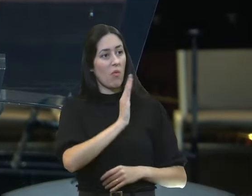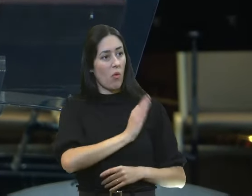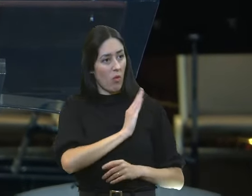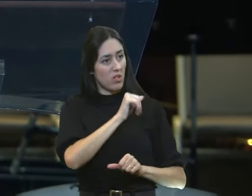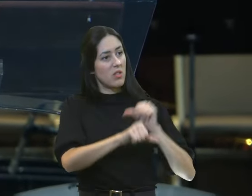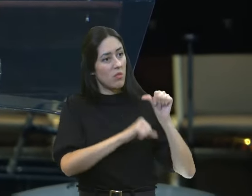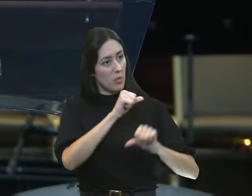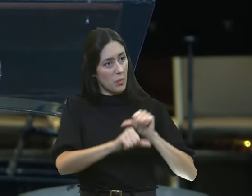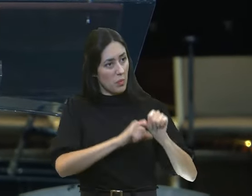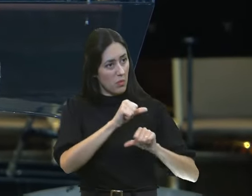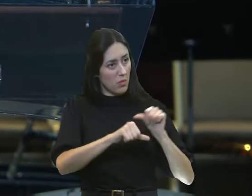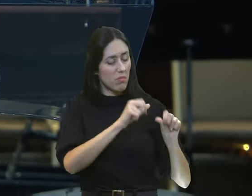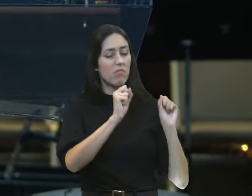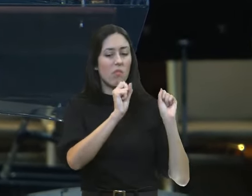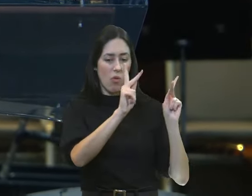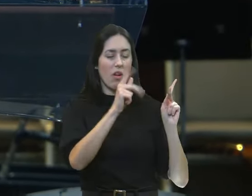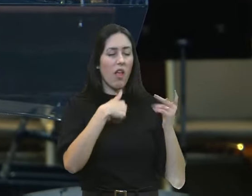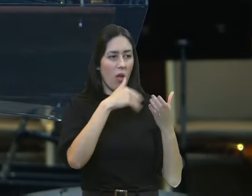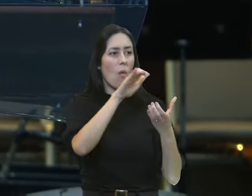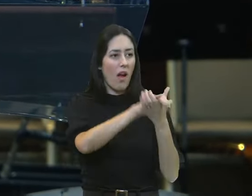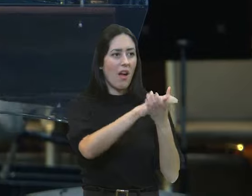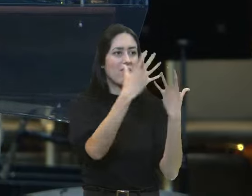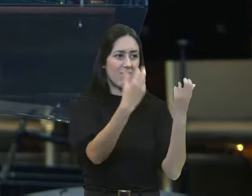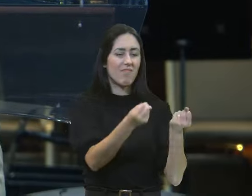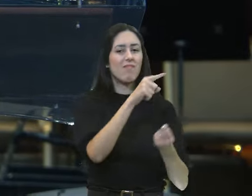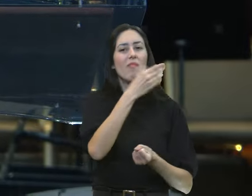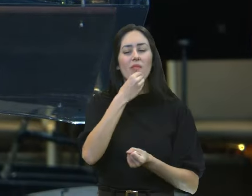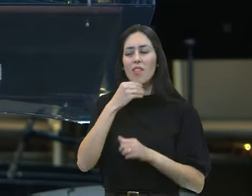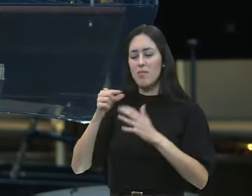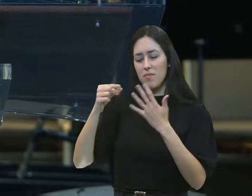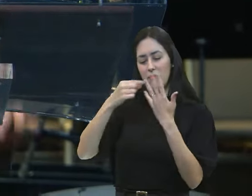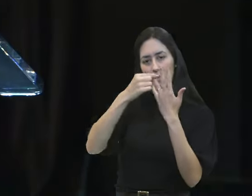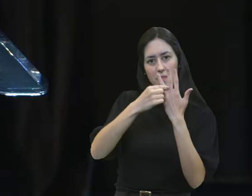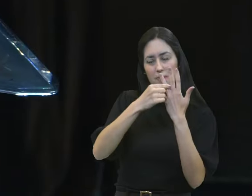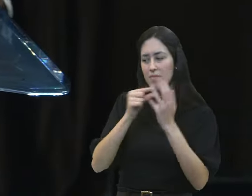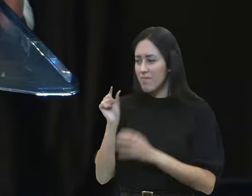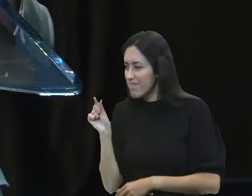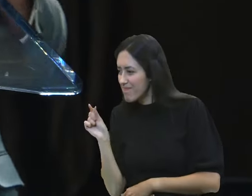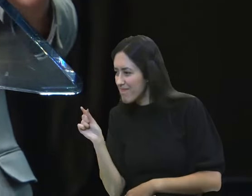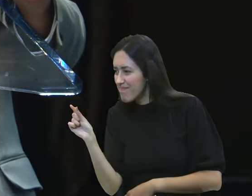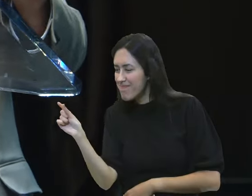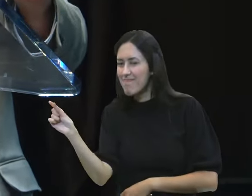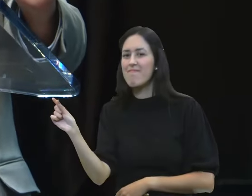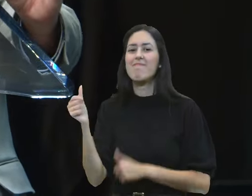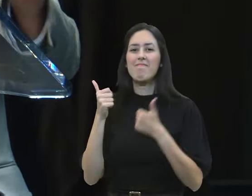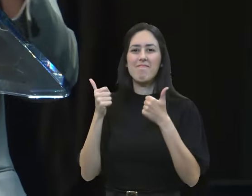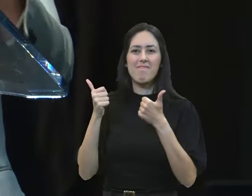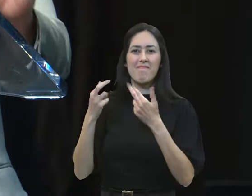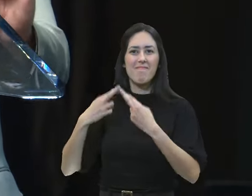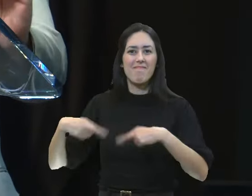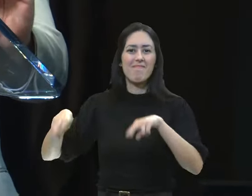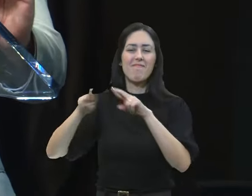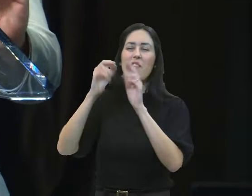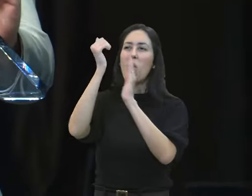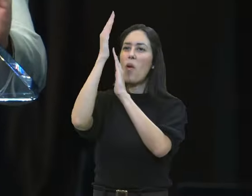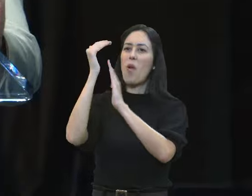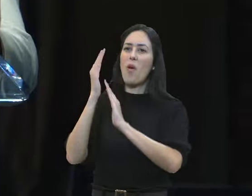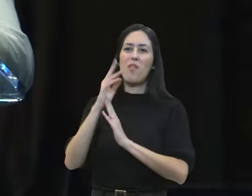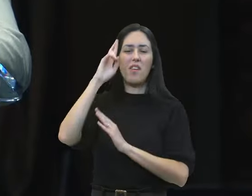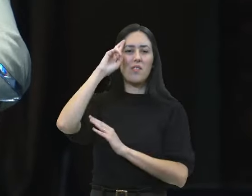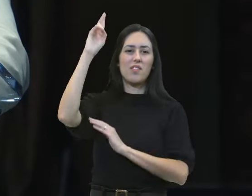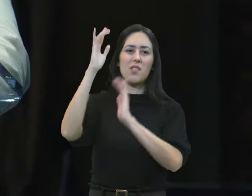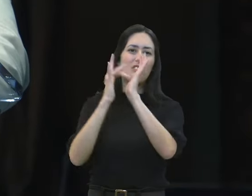quebrantado, eu caso de novo. E botou a aliança na mão dele. Louvado seja o Senhor Jesus.